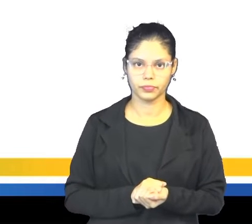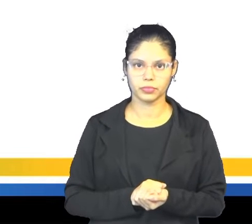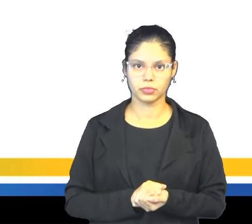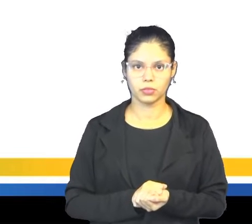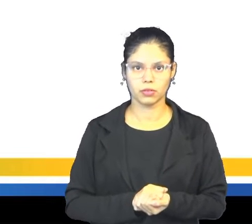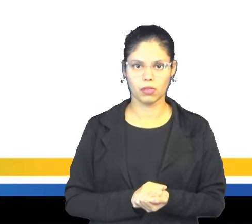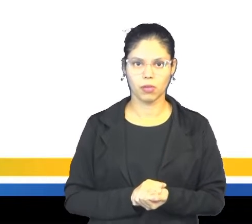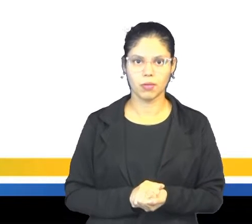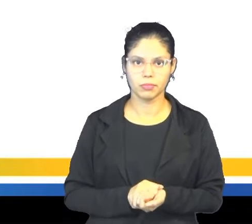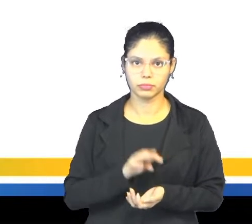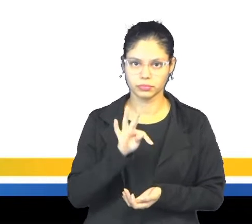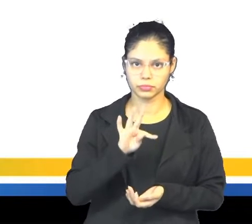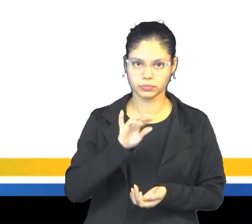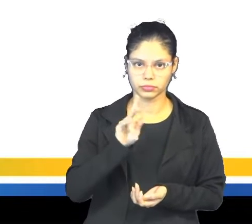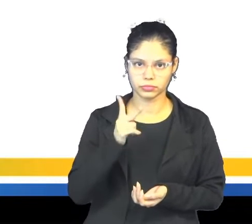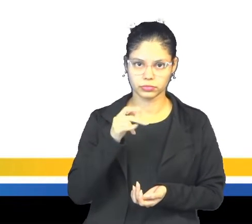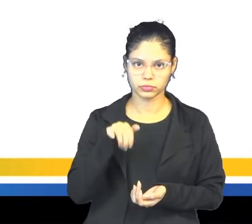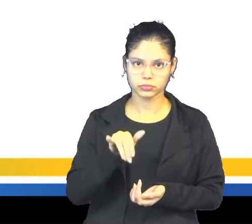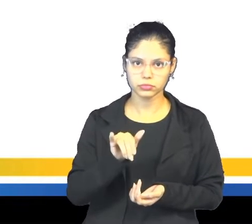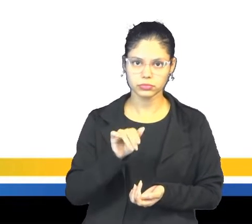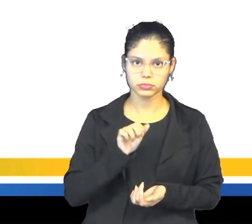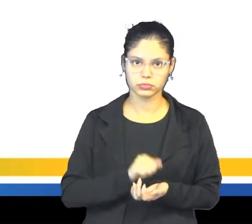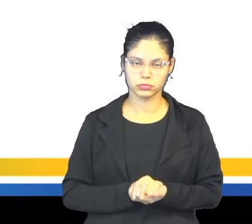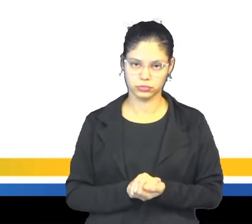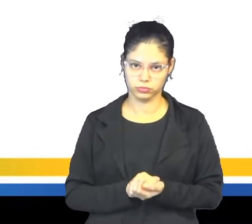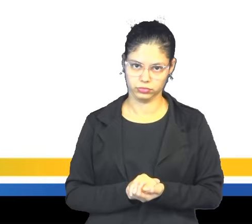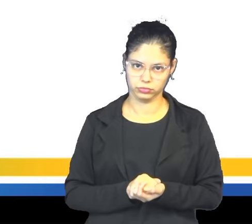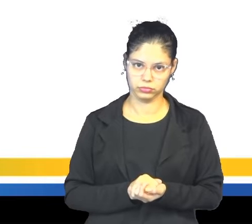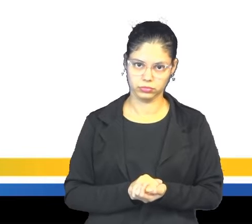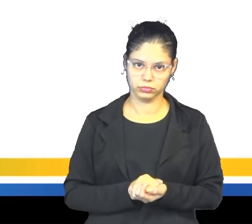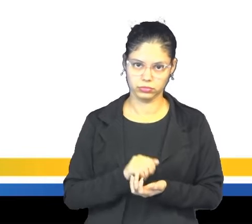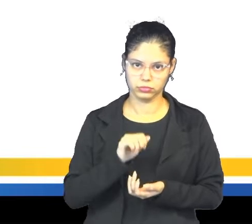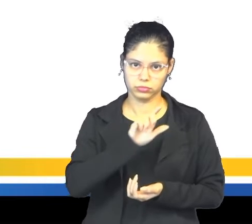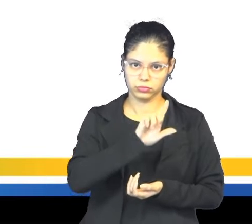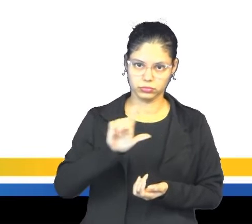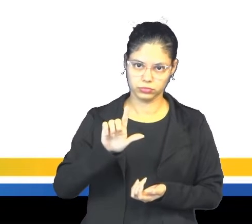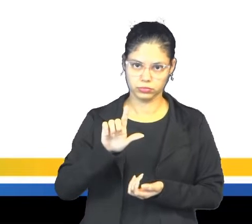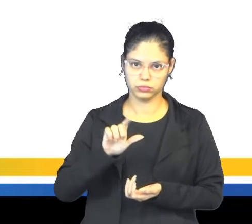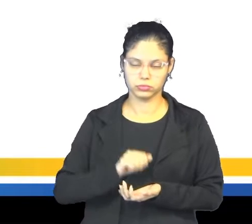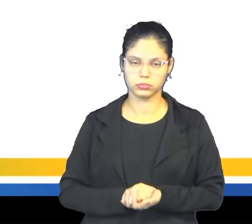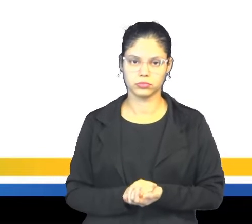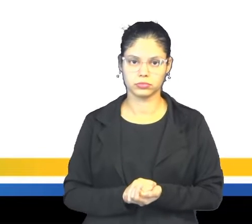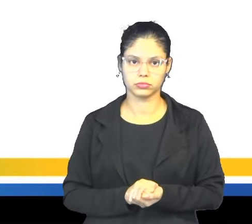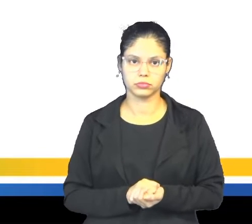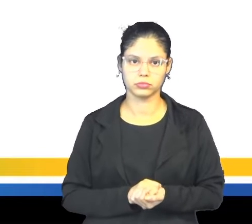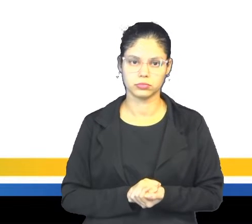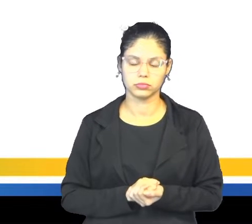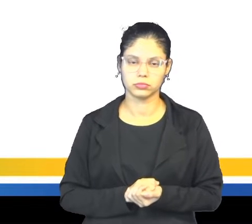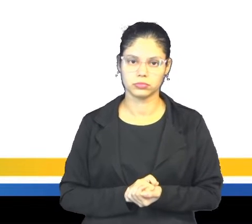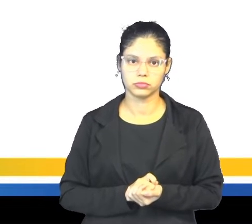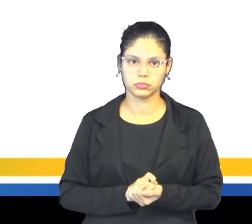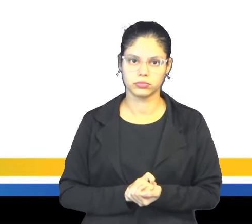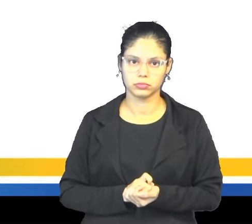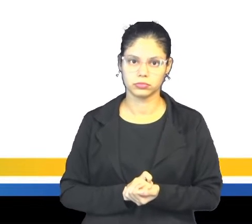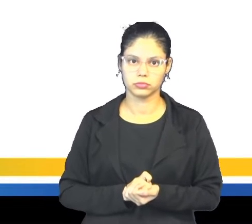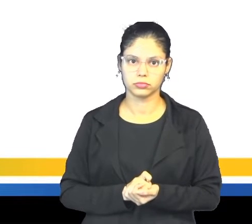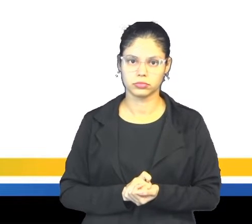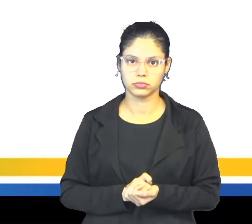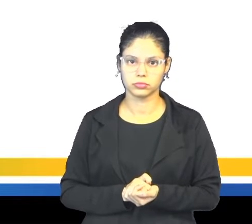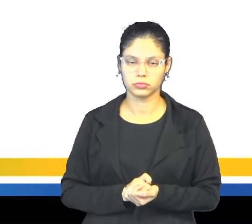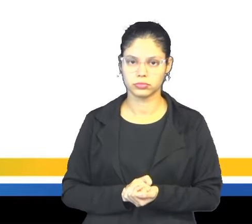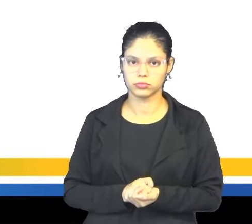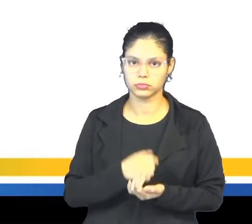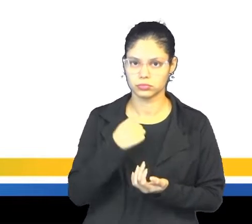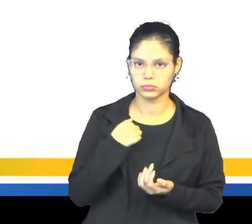Na próxima nós temos they will. E na forma contraída, they'll, né? I will significa